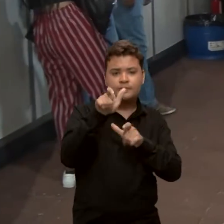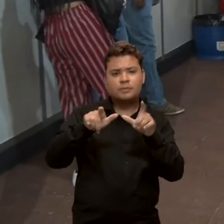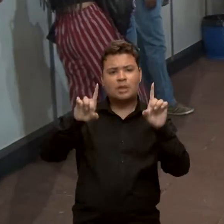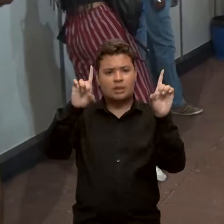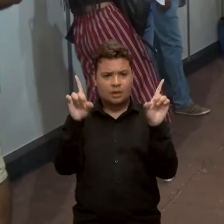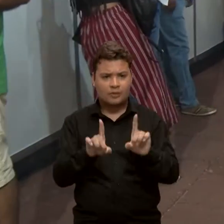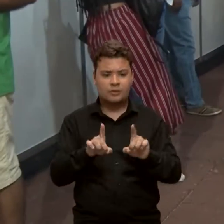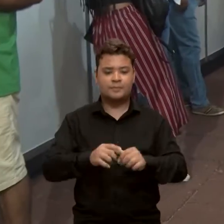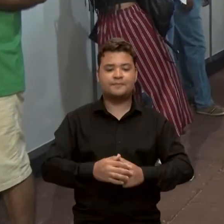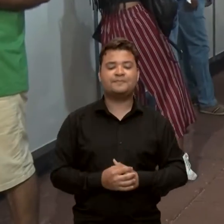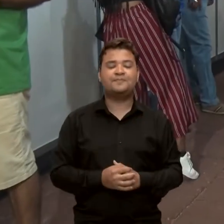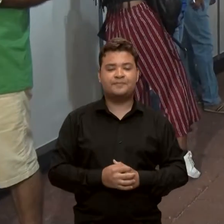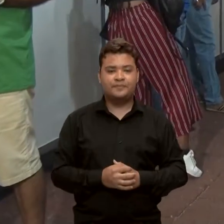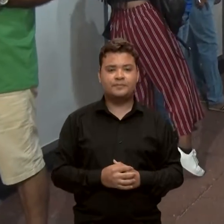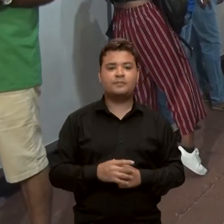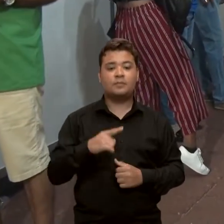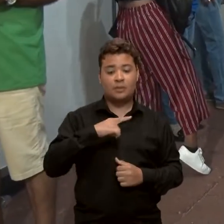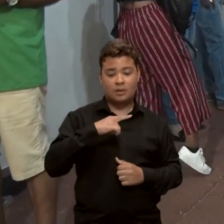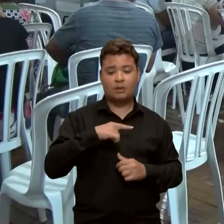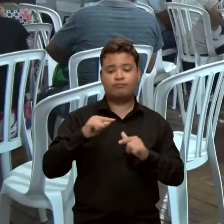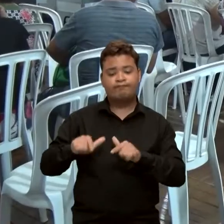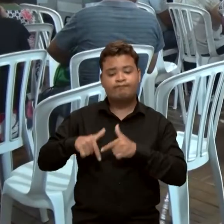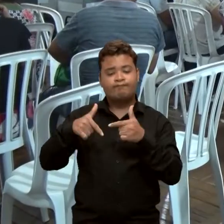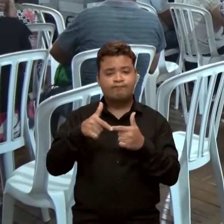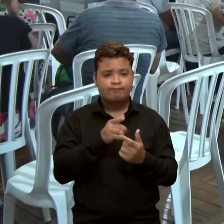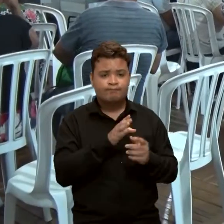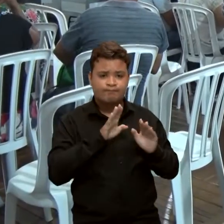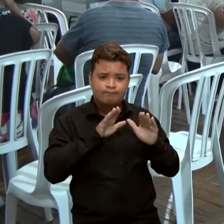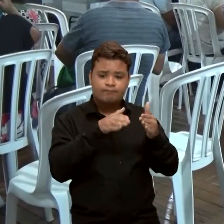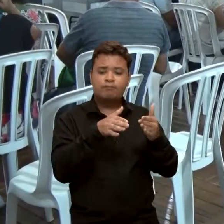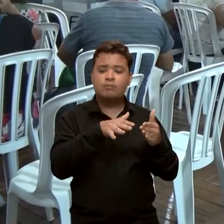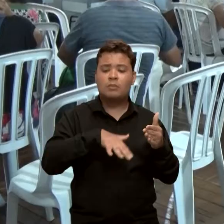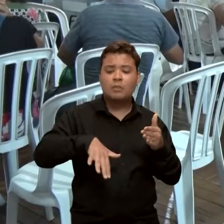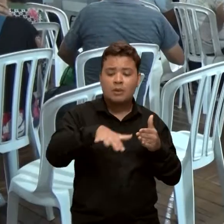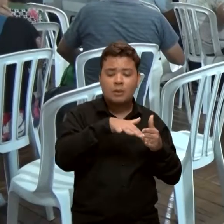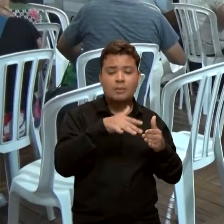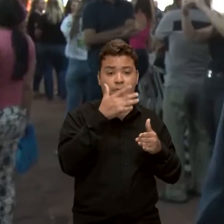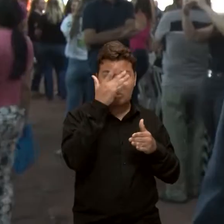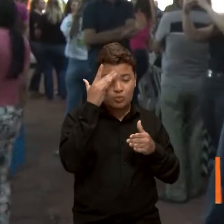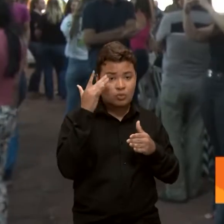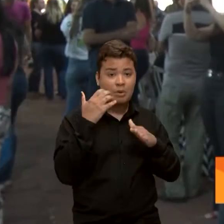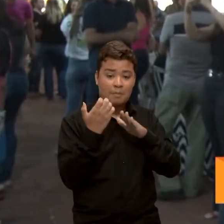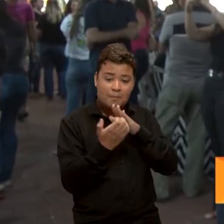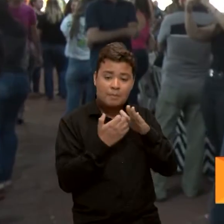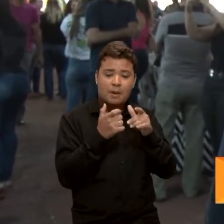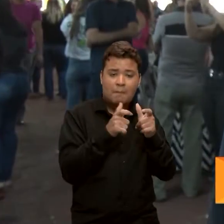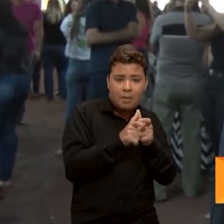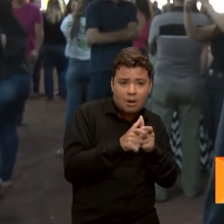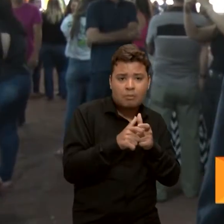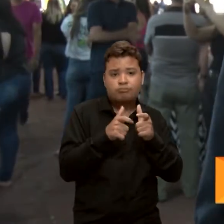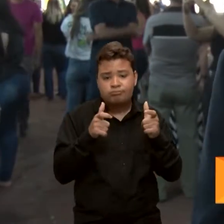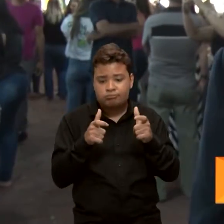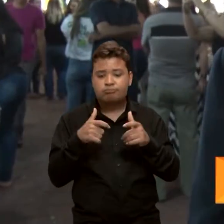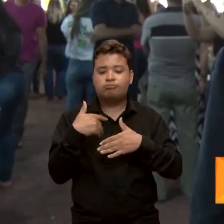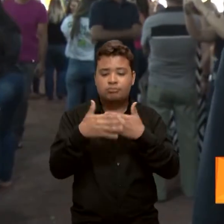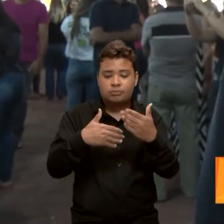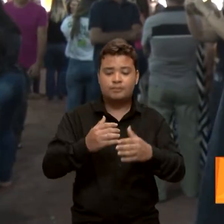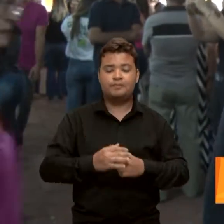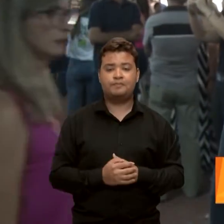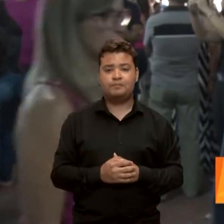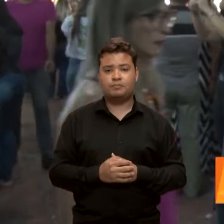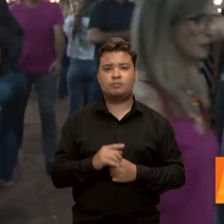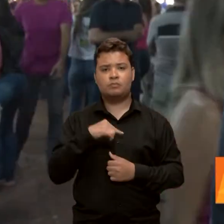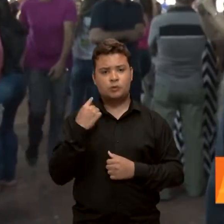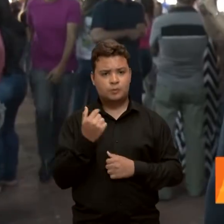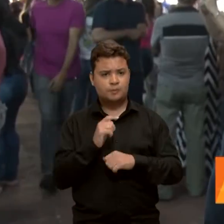conta ainda com iniciativas voltadas para micro e pequenos empreendedores. Nós estamos aqui justamente para ocupar essa faixa que